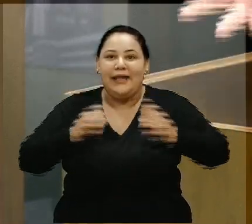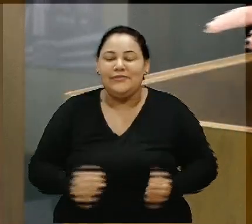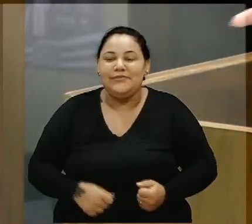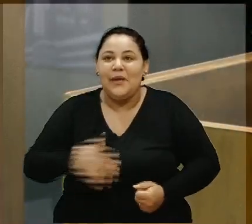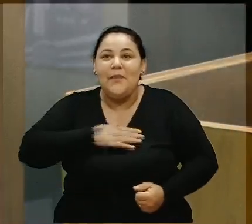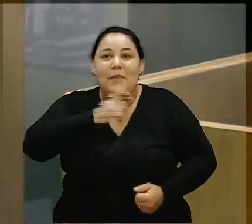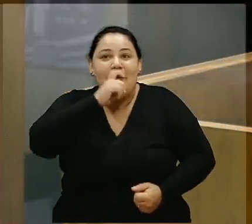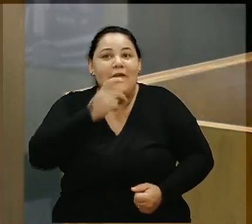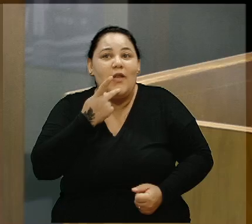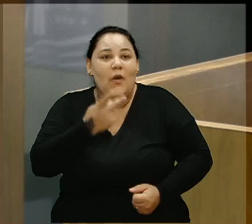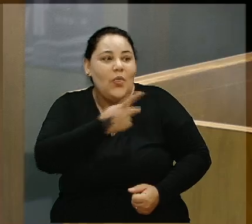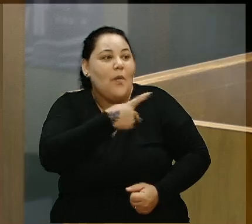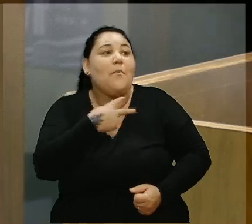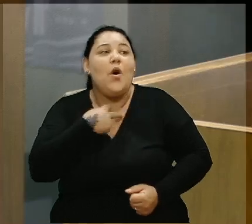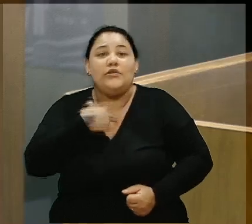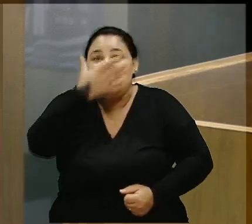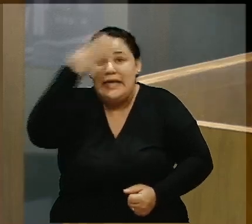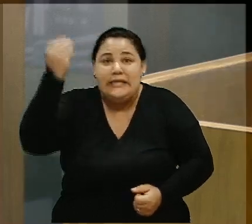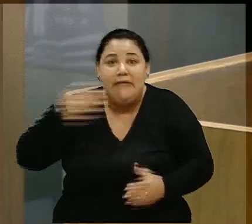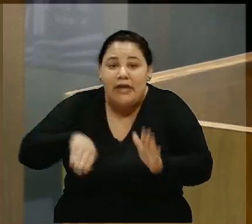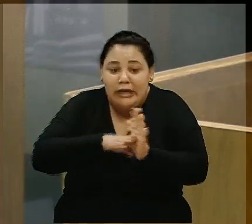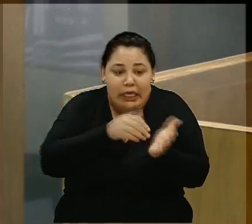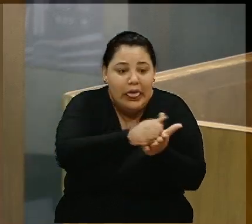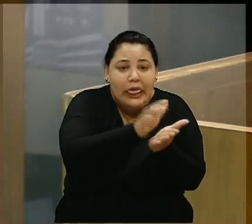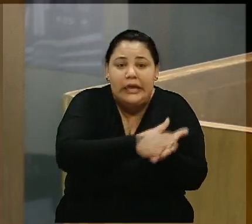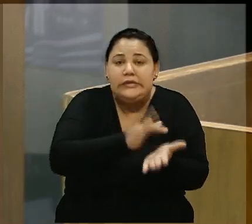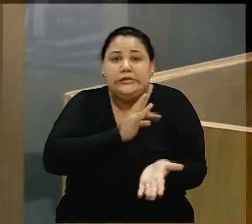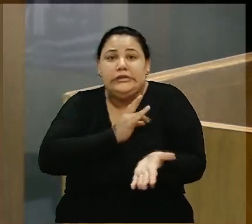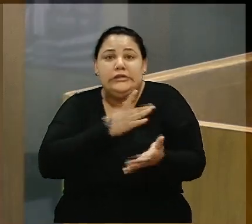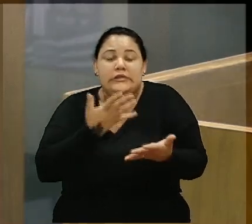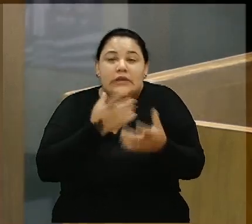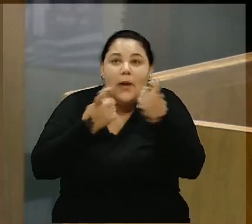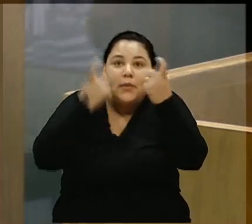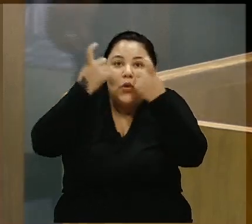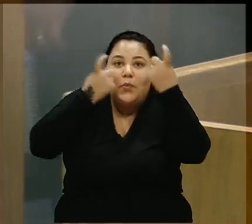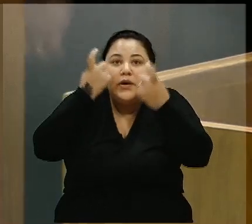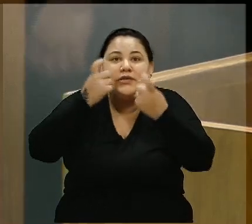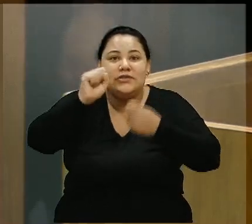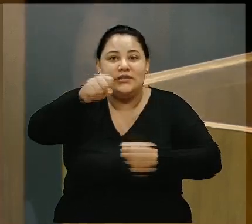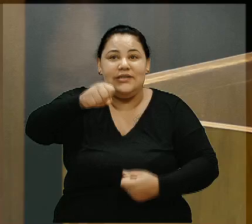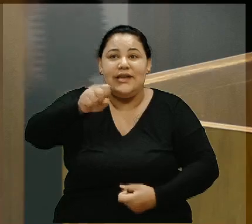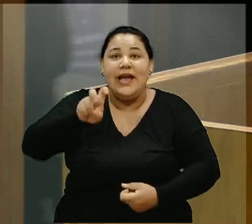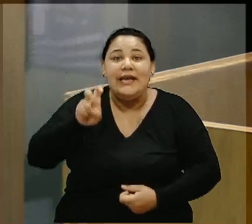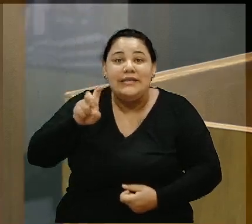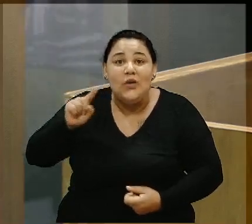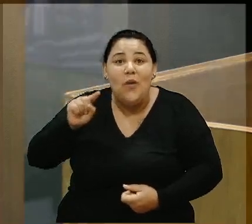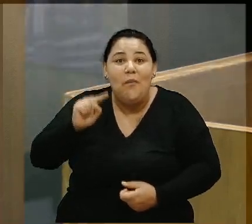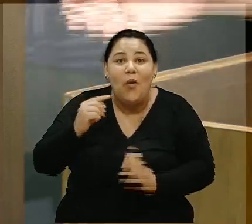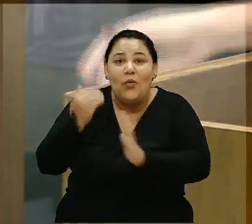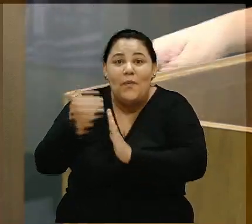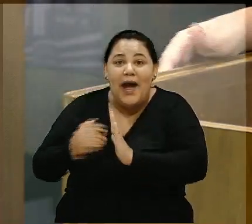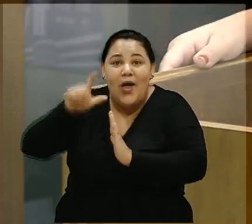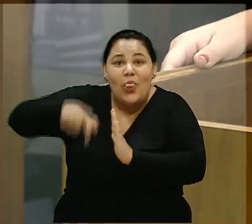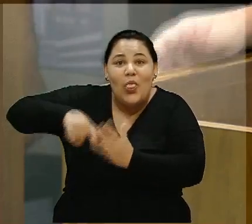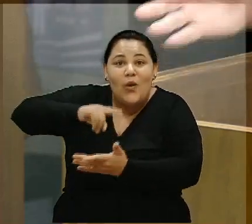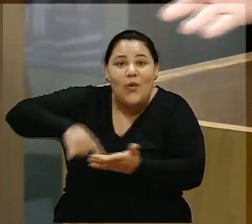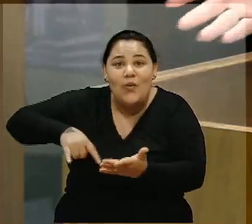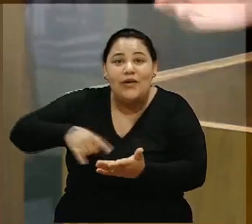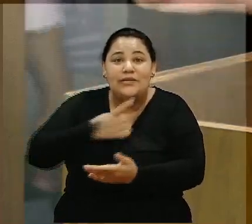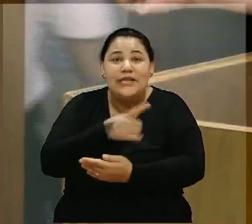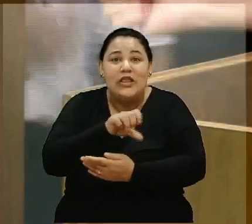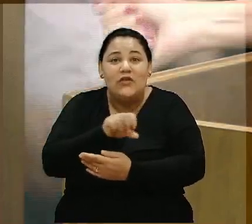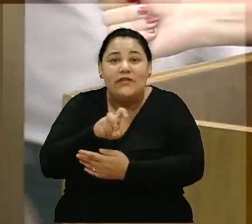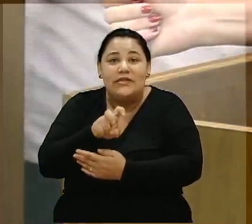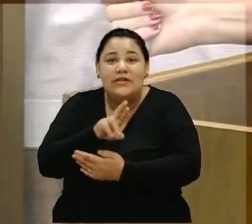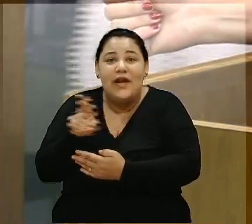mas tu não pode esquecer, porque vai vir a multa. Então, é uma situação preocupante. É 5 pontos na carteira, R$195 de multa e que